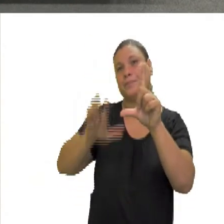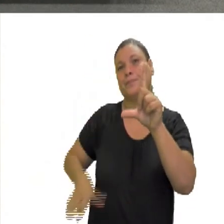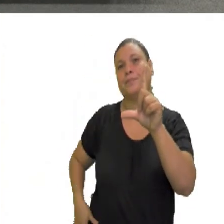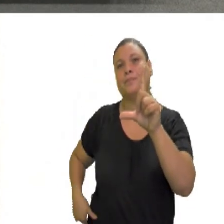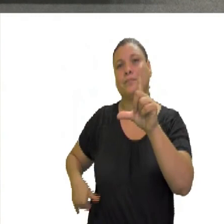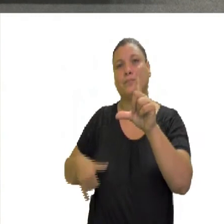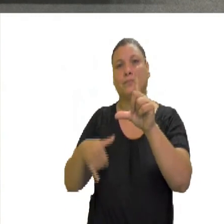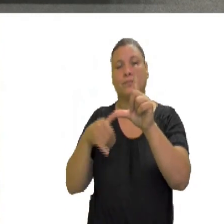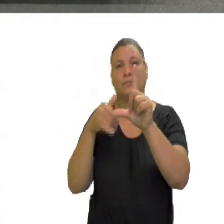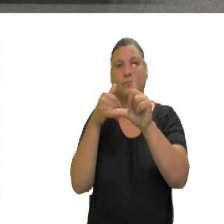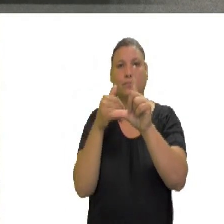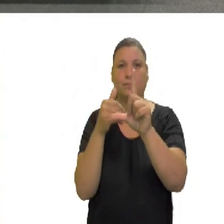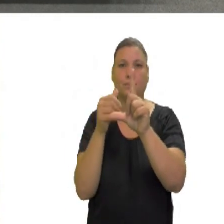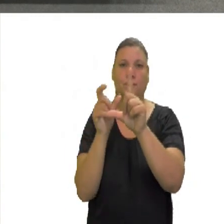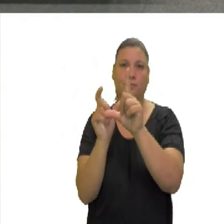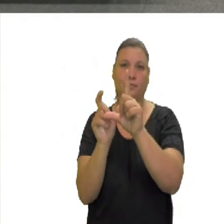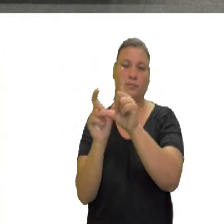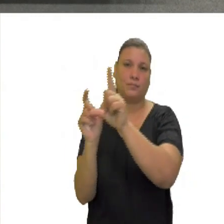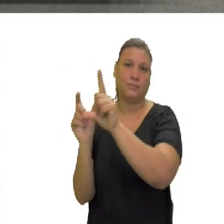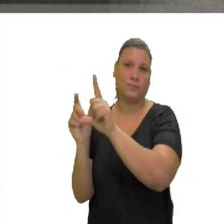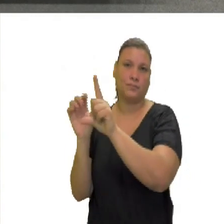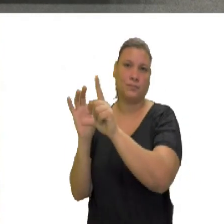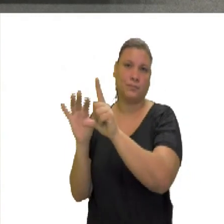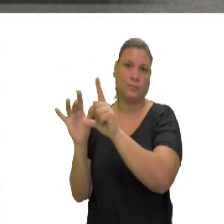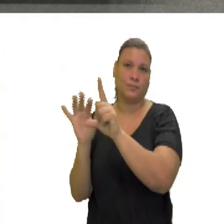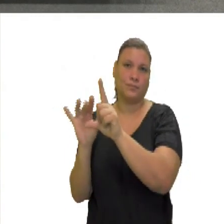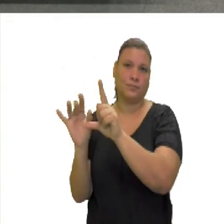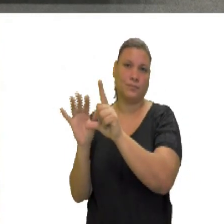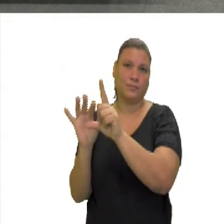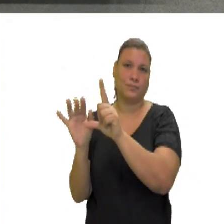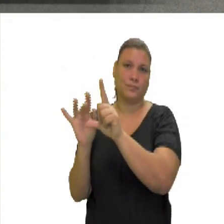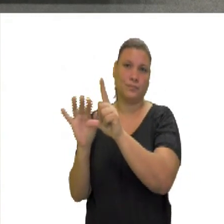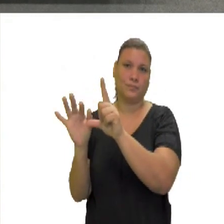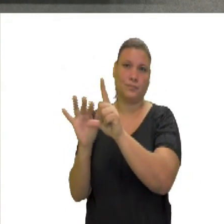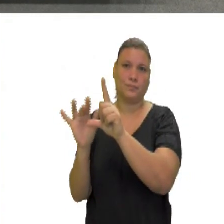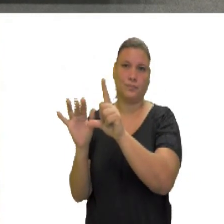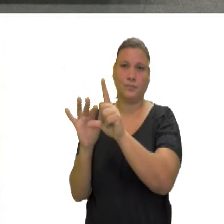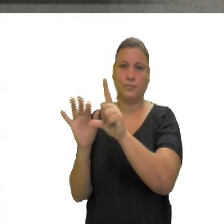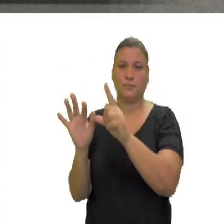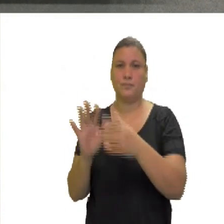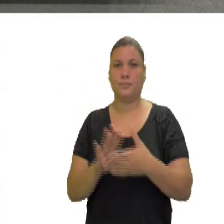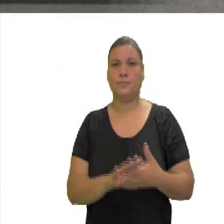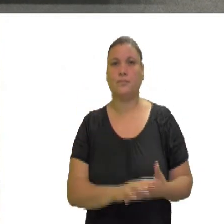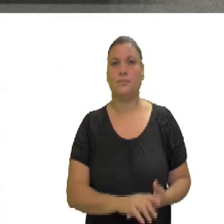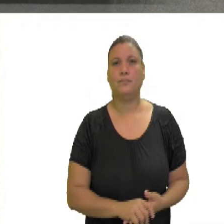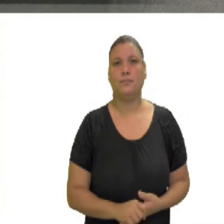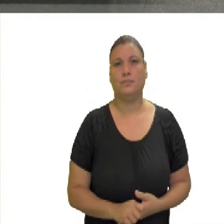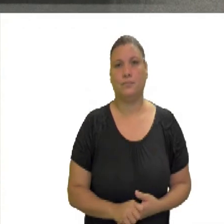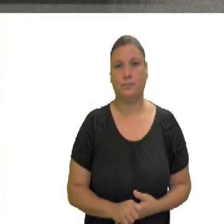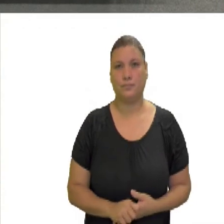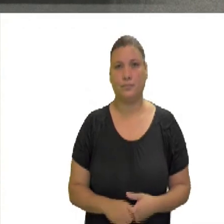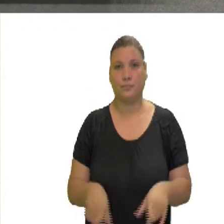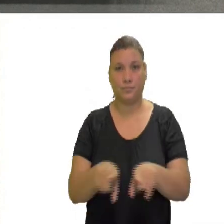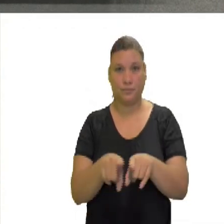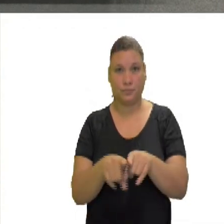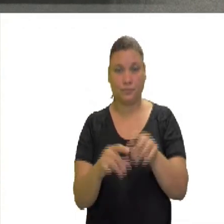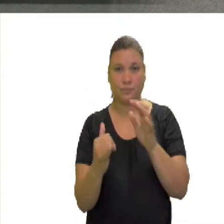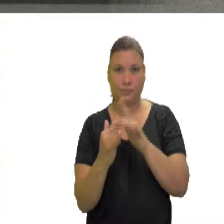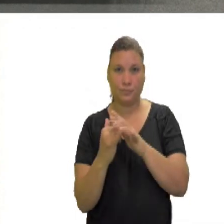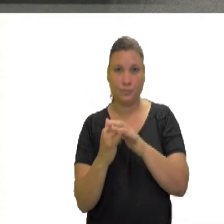nossas atividades na plataforma SMED-GV, basta apontar a câmera do seu celular para a imagem que aparece no canto da tela.